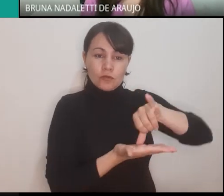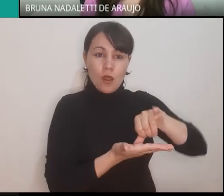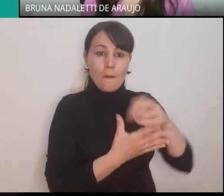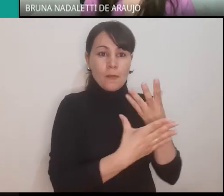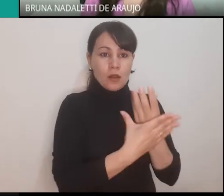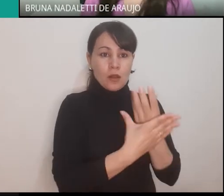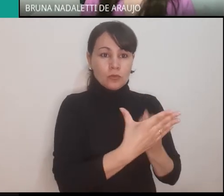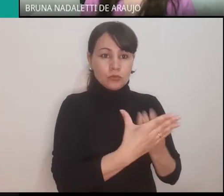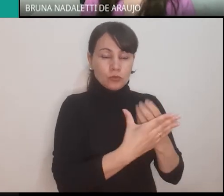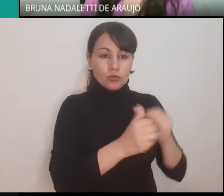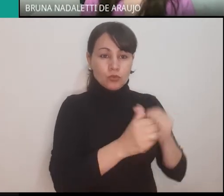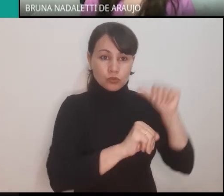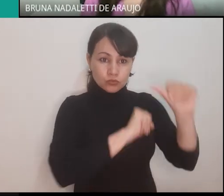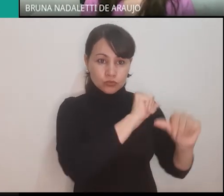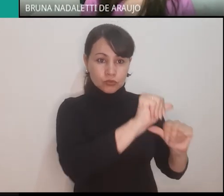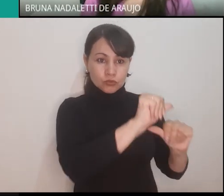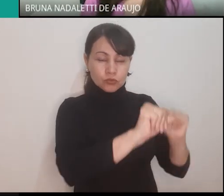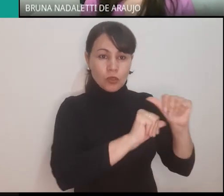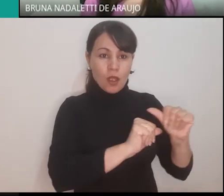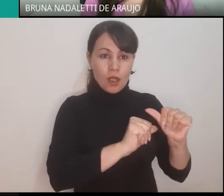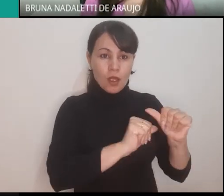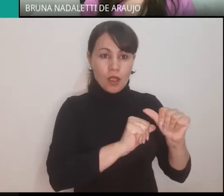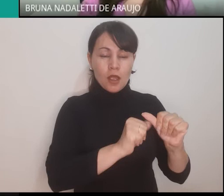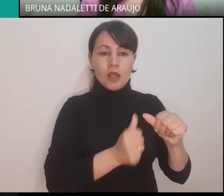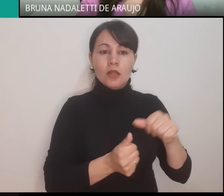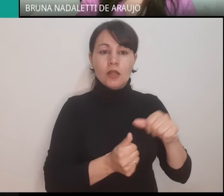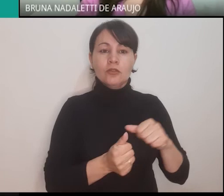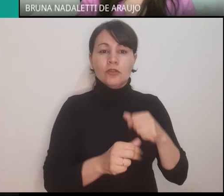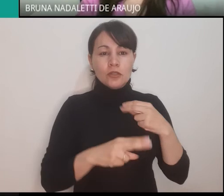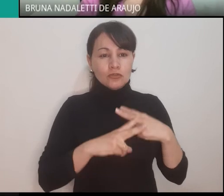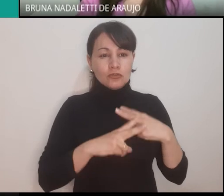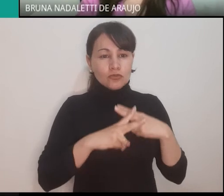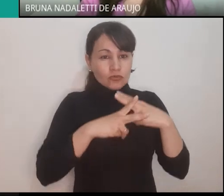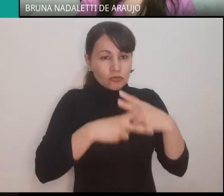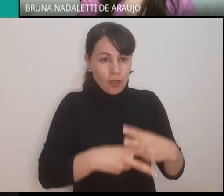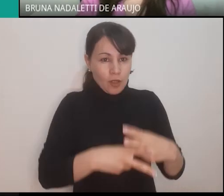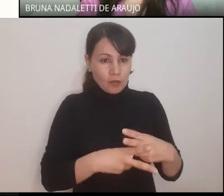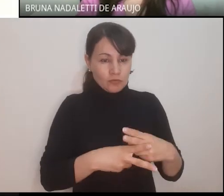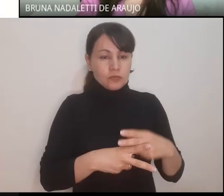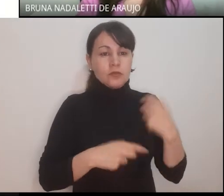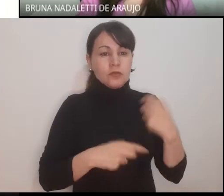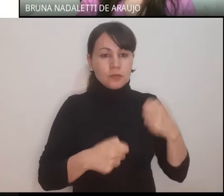hemodiálise, especificidades nos cuidados.